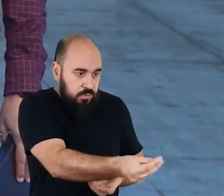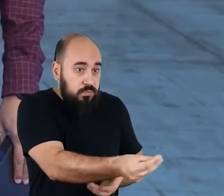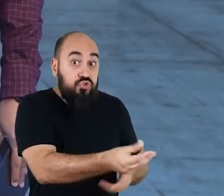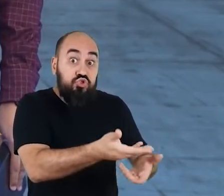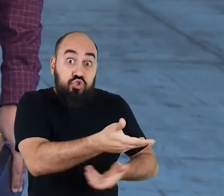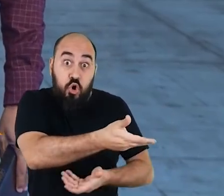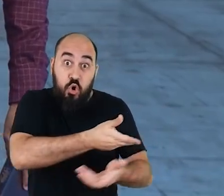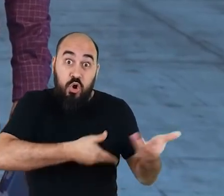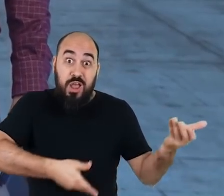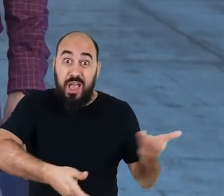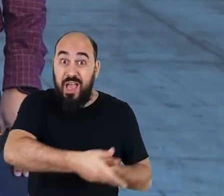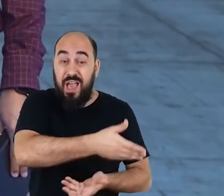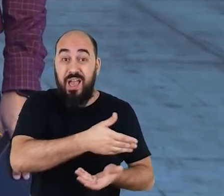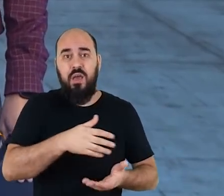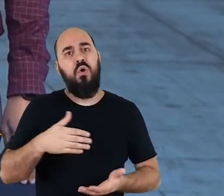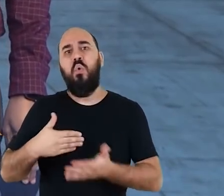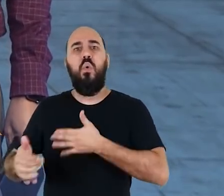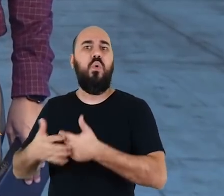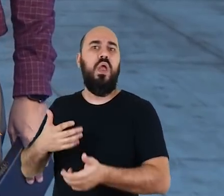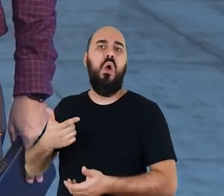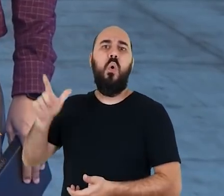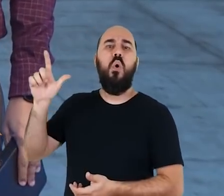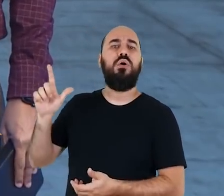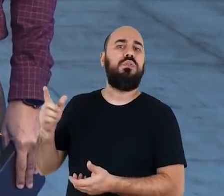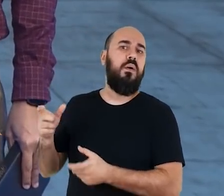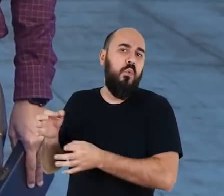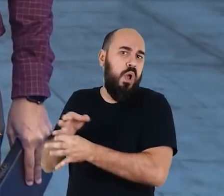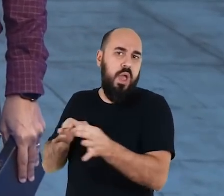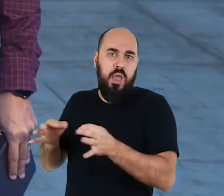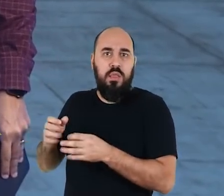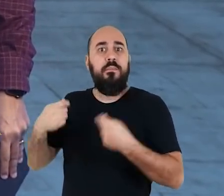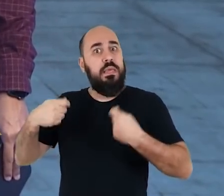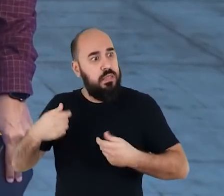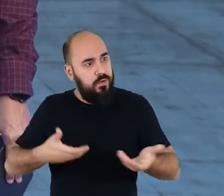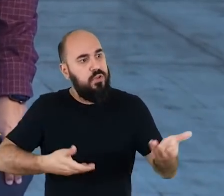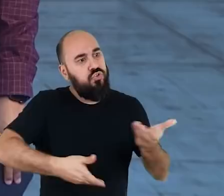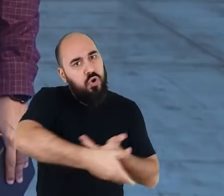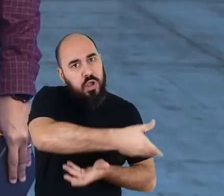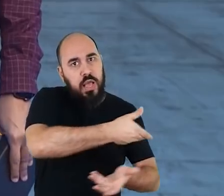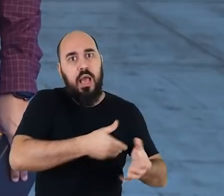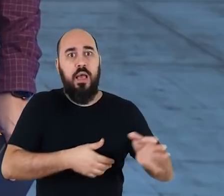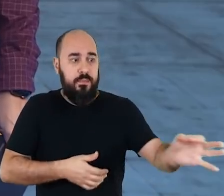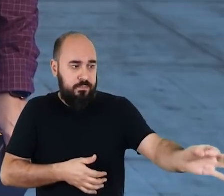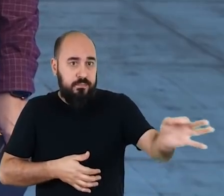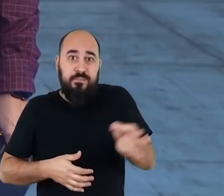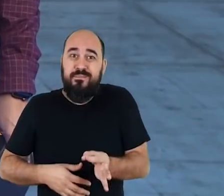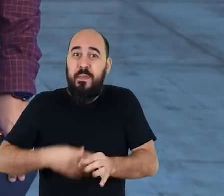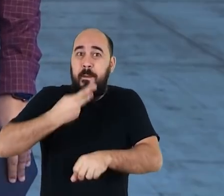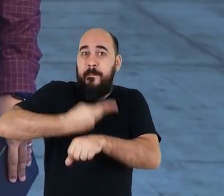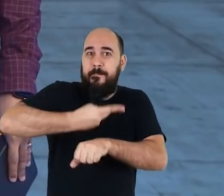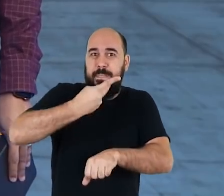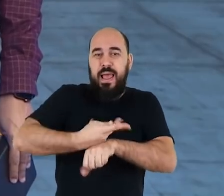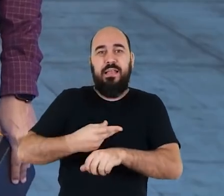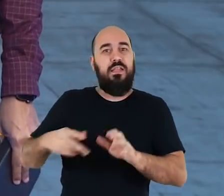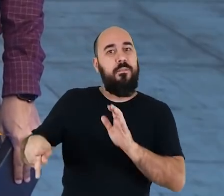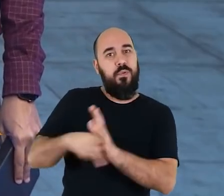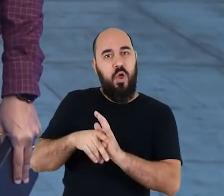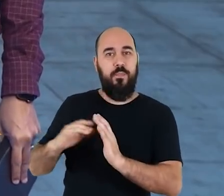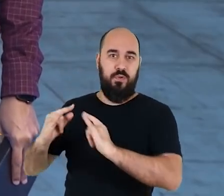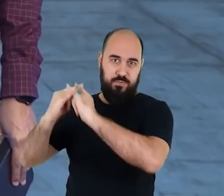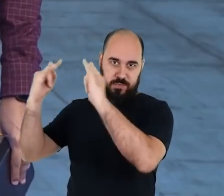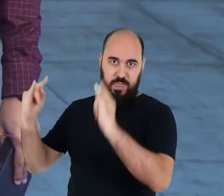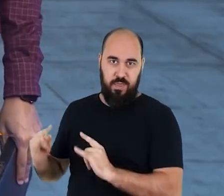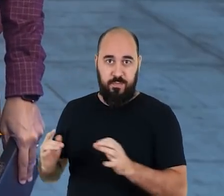asse, um estáter, um denário, não importa, você tinha que trocar pelo shekel do templo. Aí sim, com as moedas do